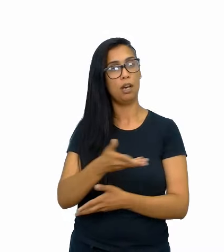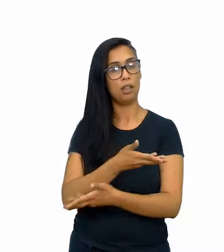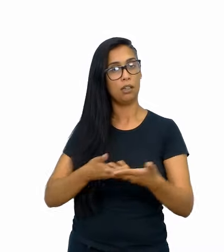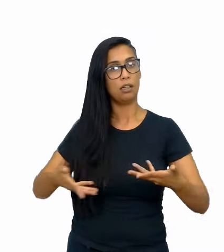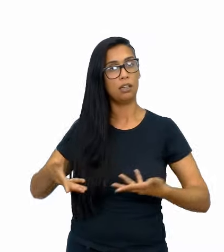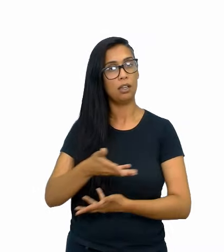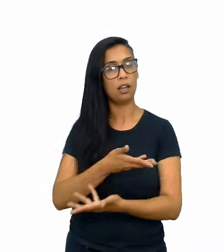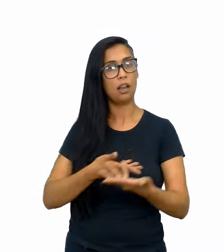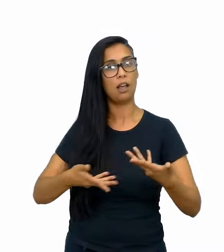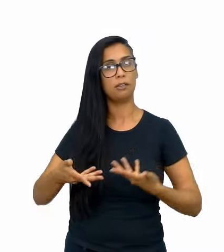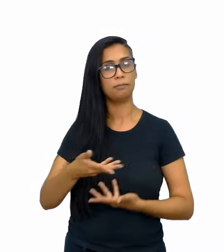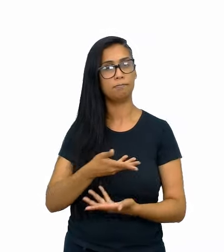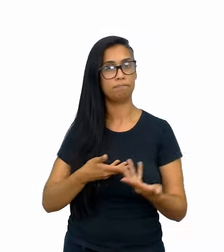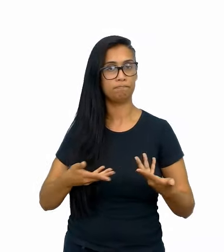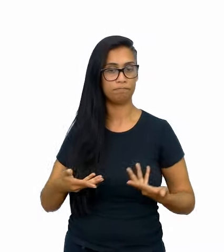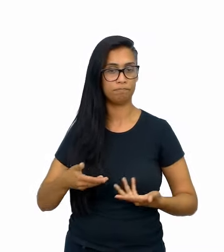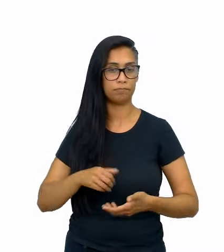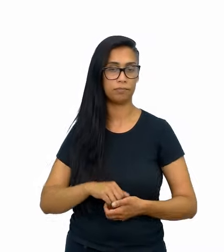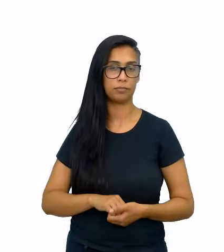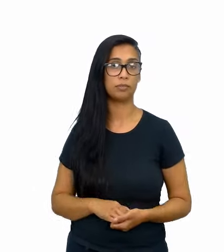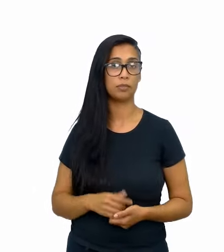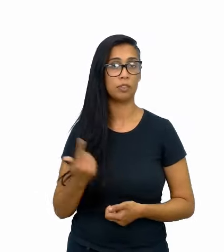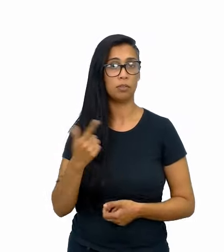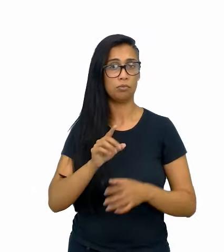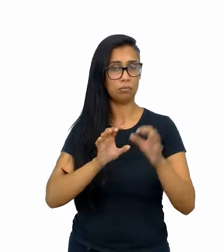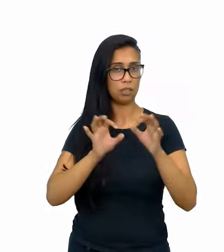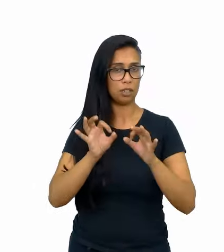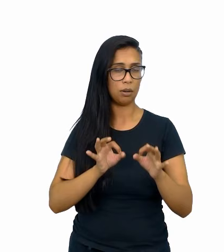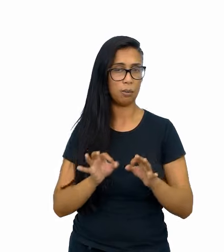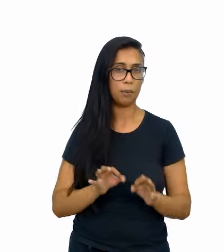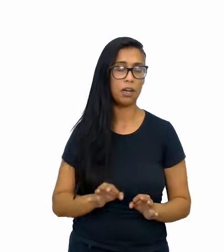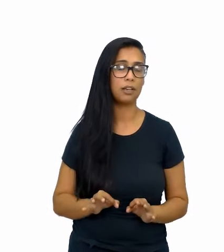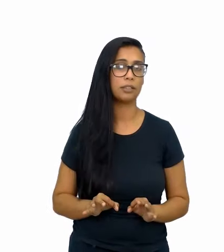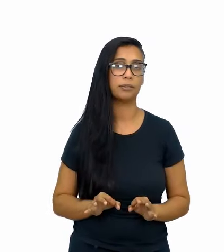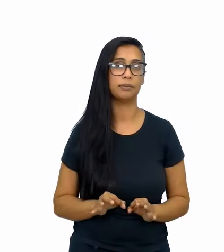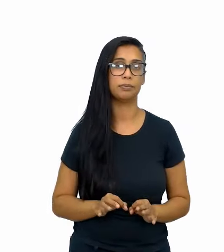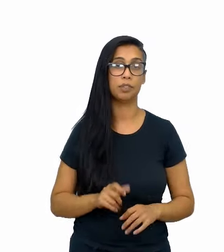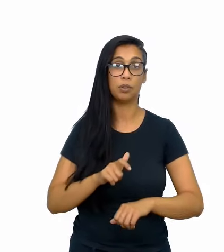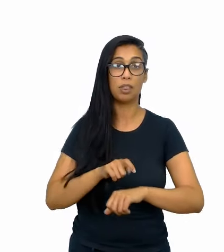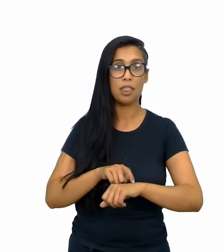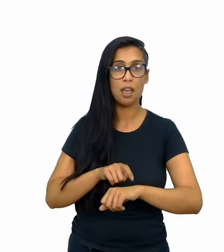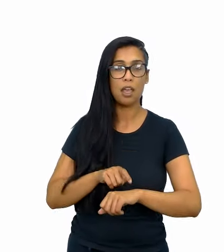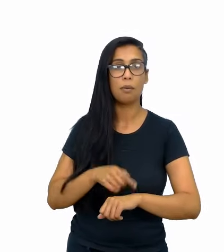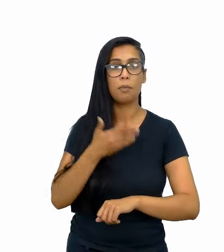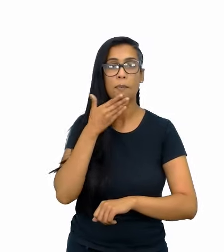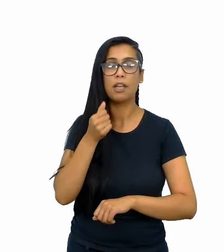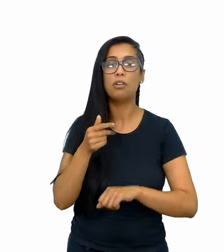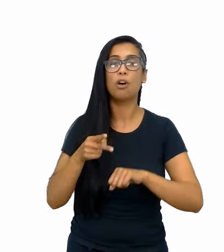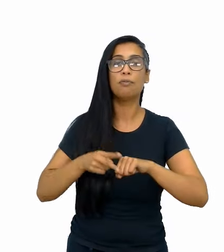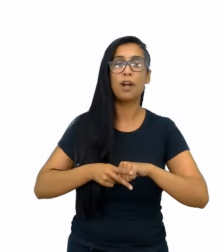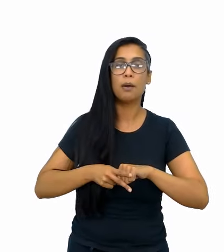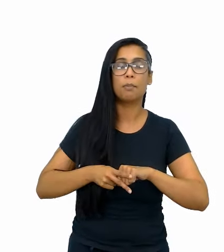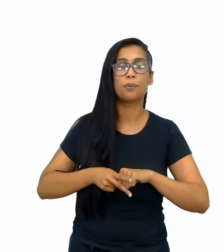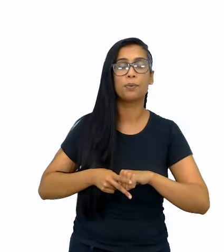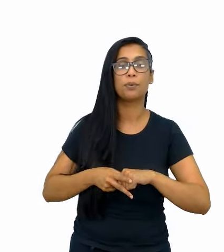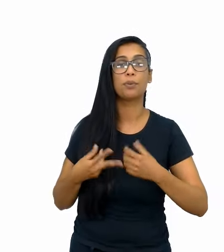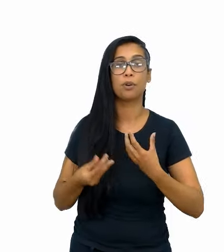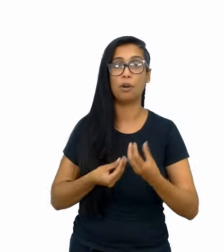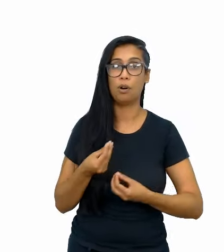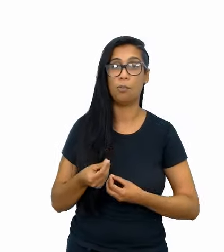leitores, e assim eles vão ajustar qual que é o melhor tempo verbal, né? Eu estou narrando um